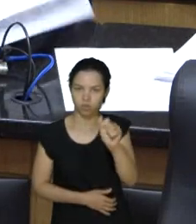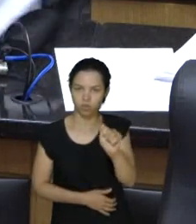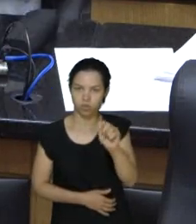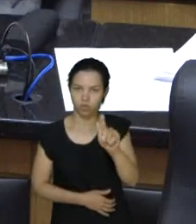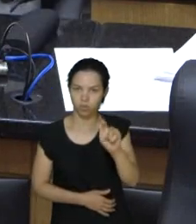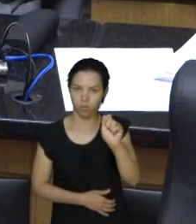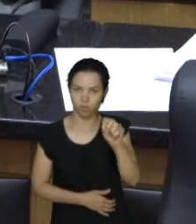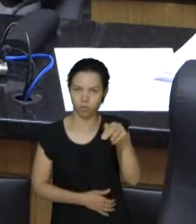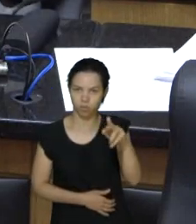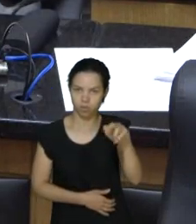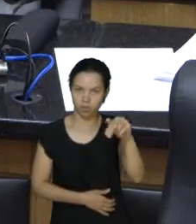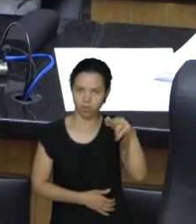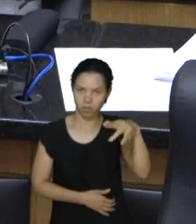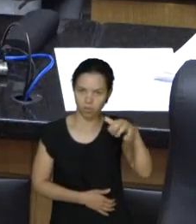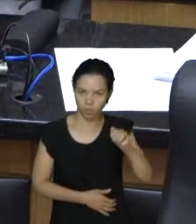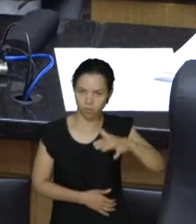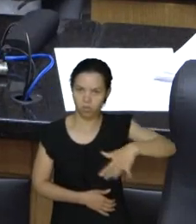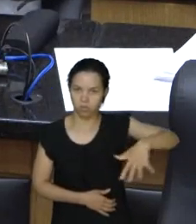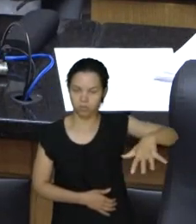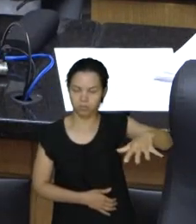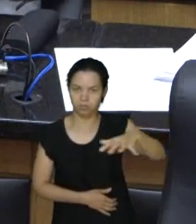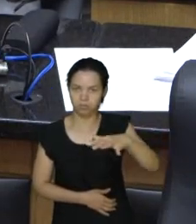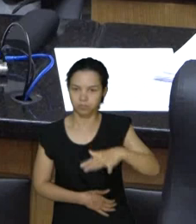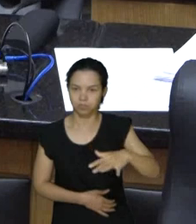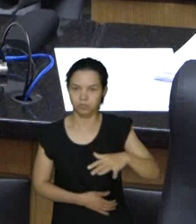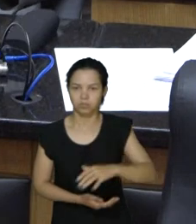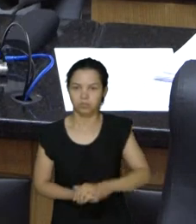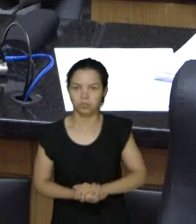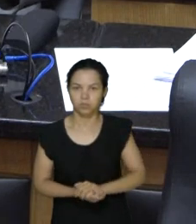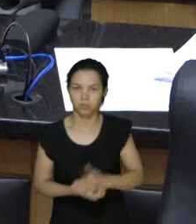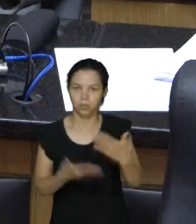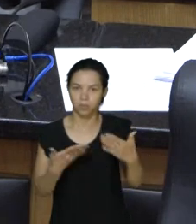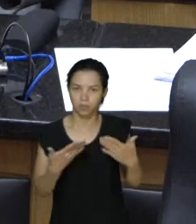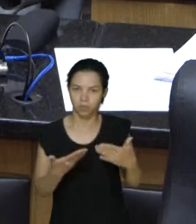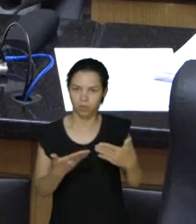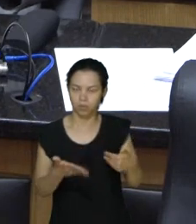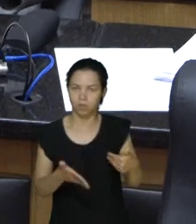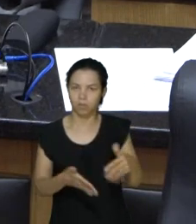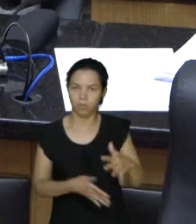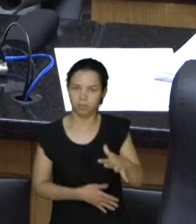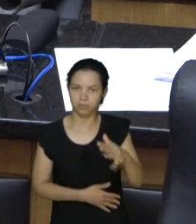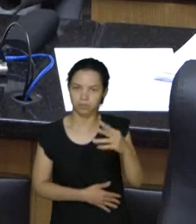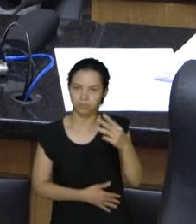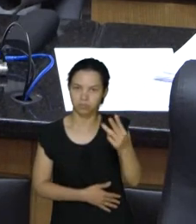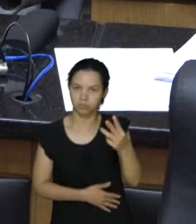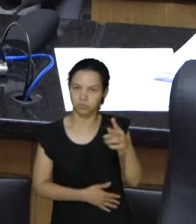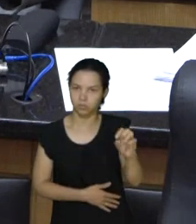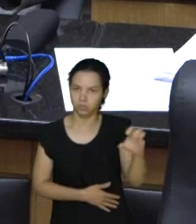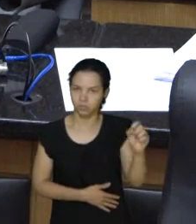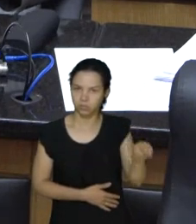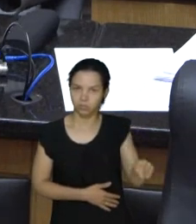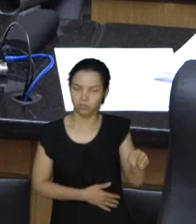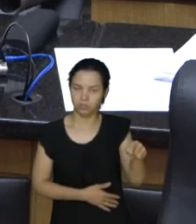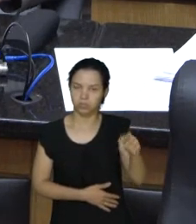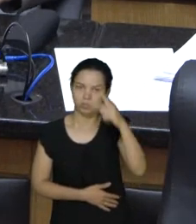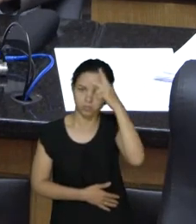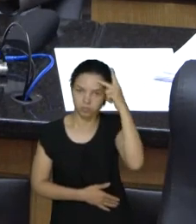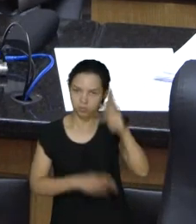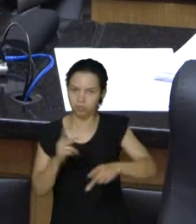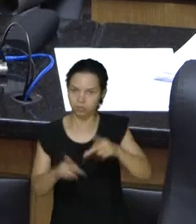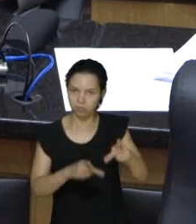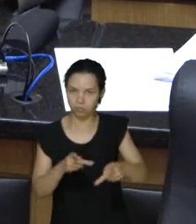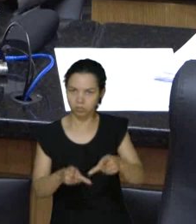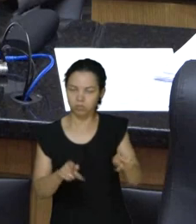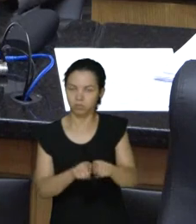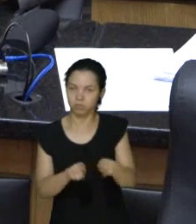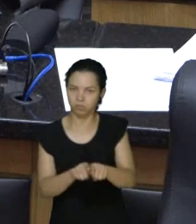população de mais de 20 mil habitantes. Na verdade, no veraneio chega a 200 mil habitantes, pelo trabalho intenso, árduo, sobretudo também na